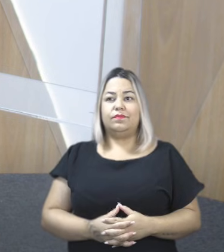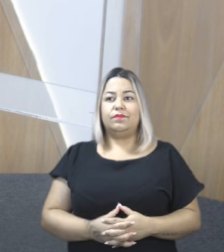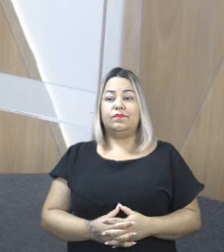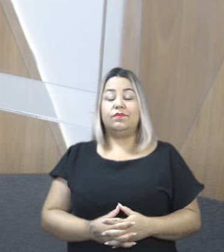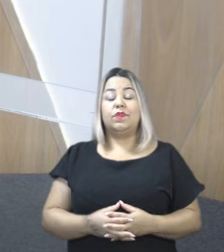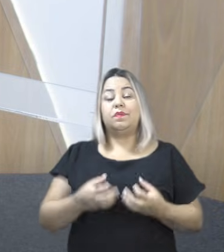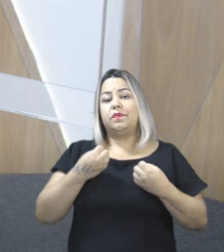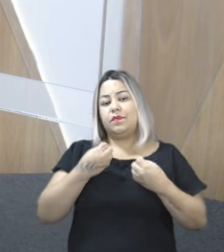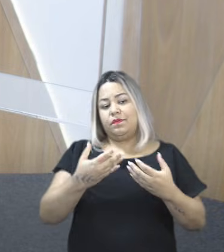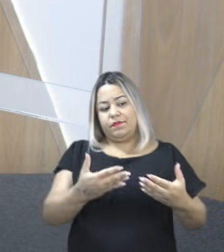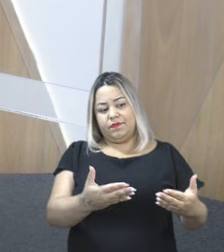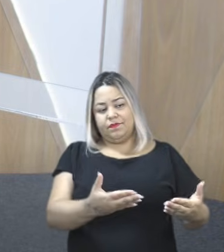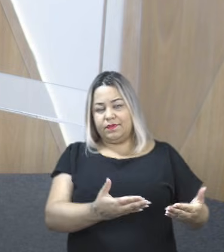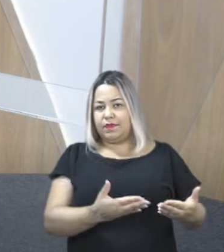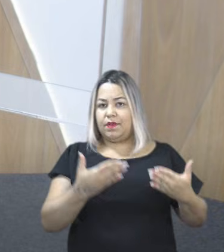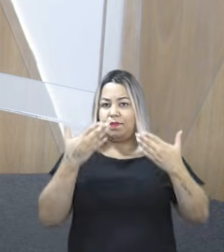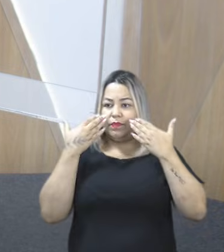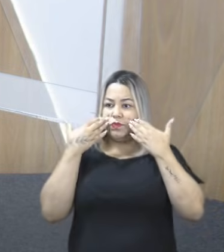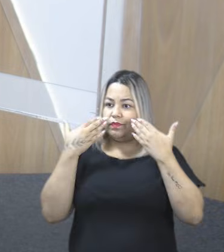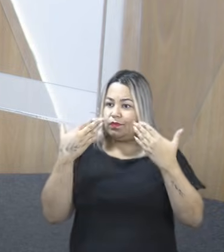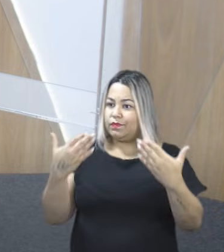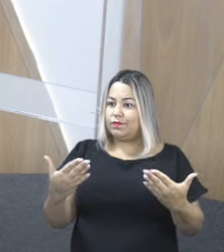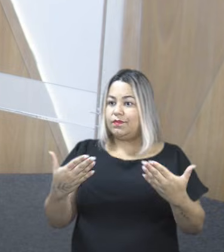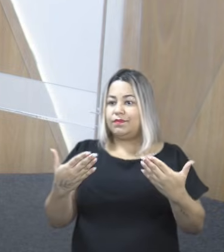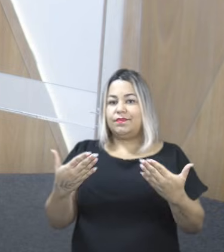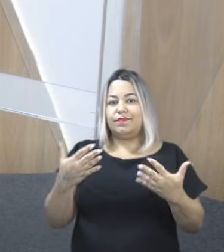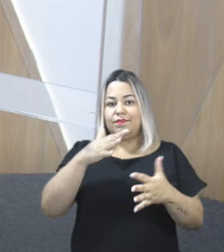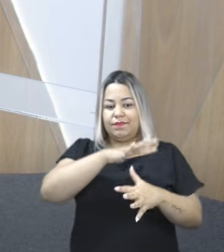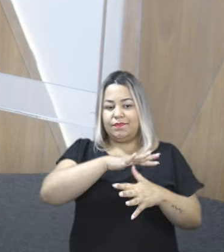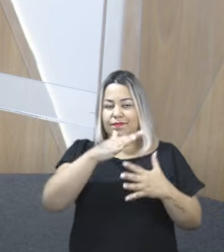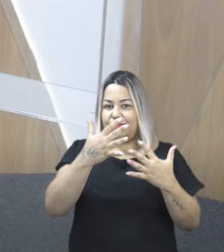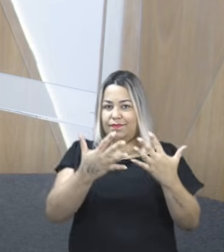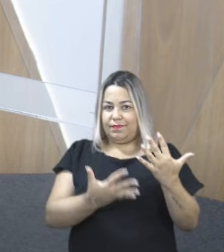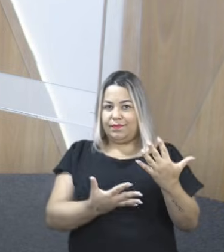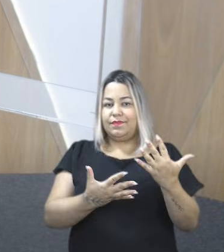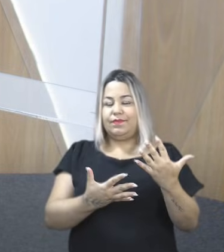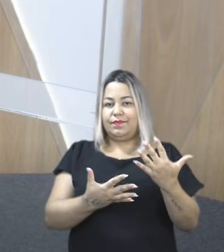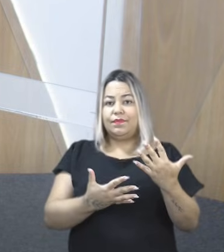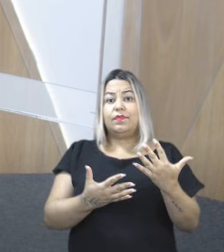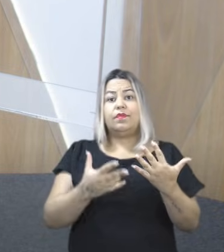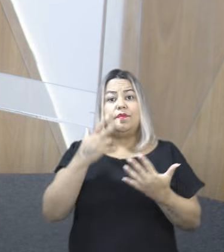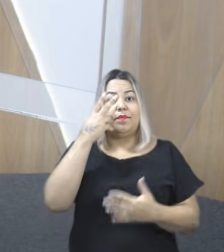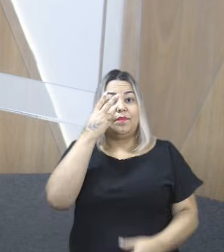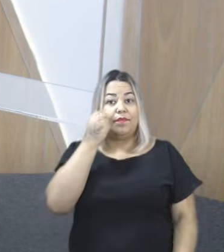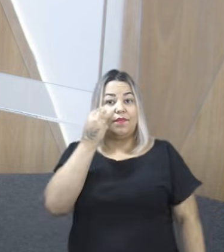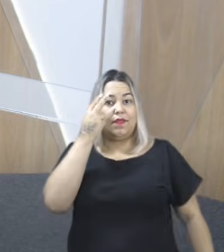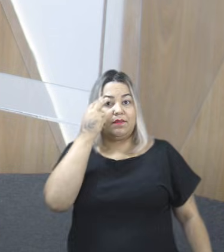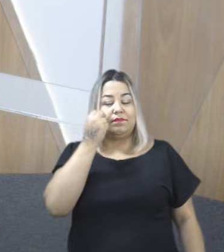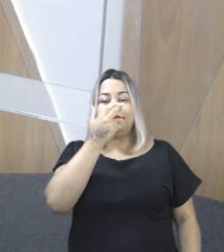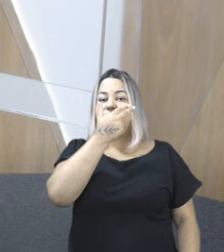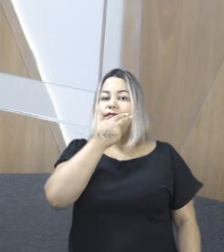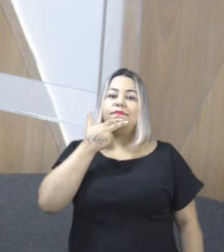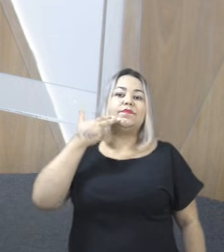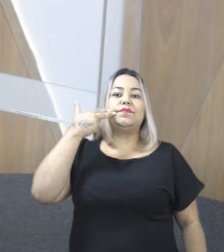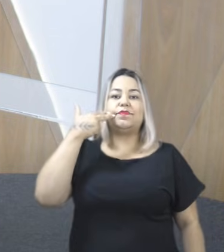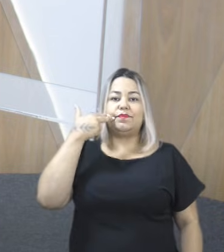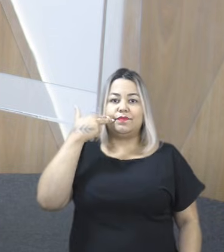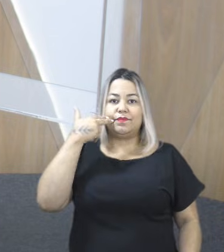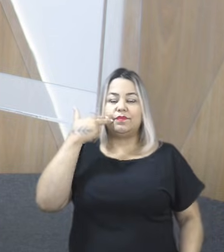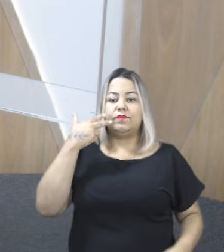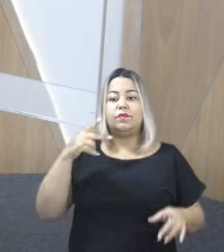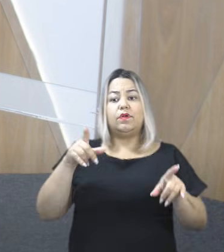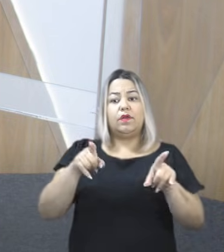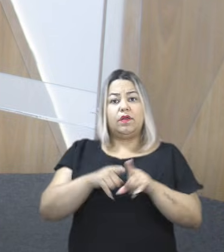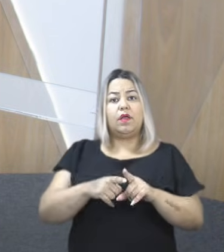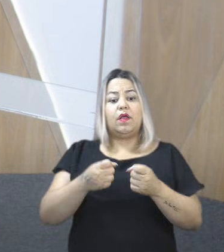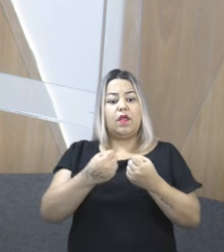Seja muito bem-vindo. Quem apresenta esse jornal com a gente em língua brasileira de sinais são Marcelo e Nayane. Aproveite e